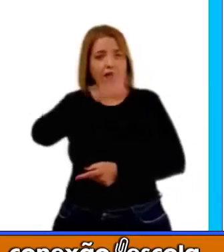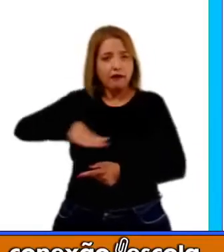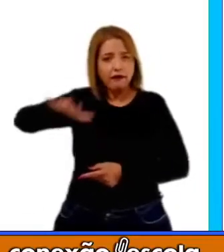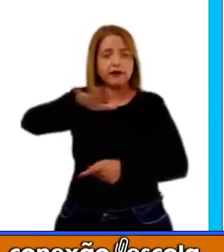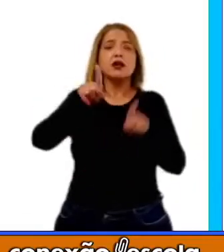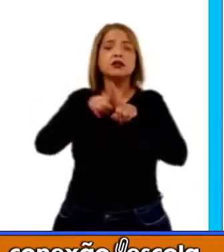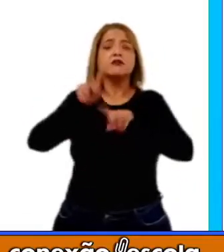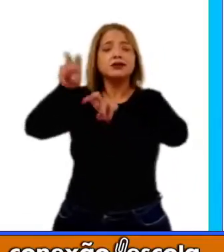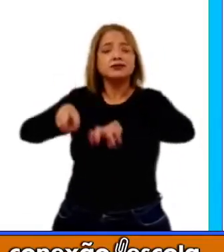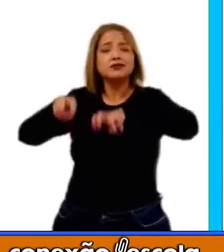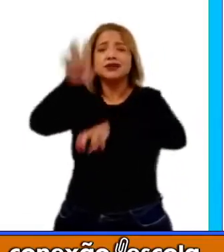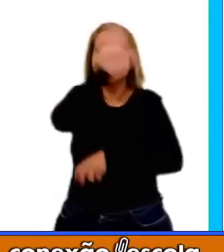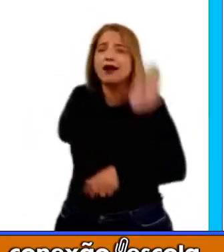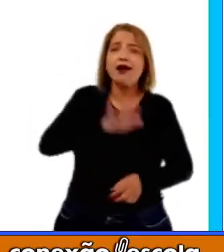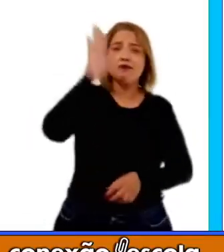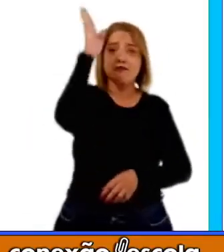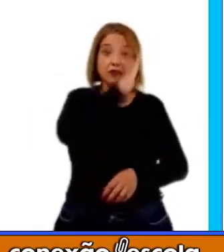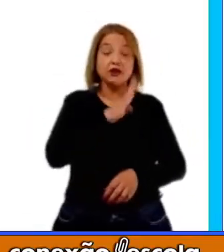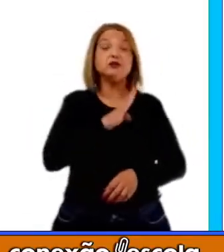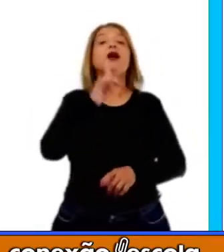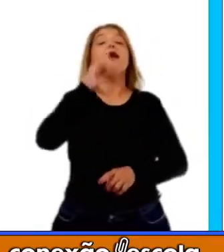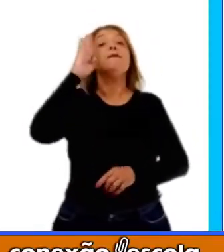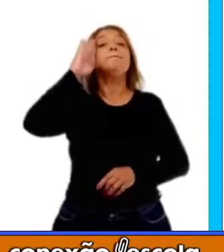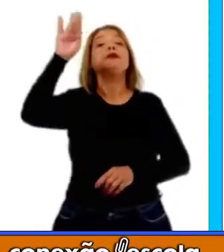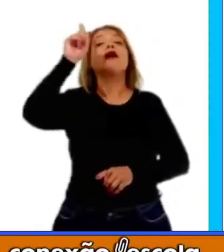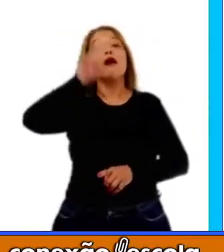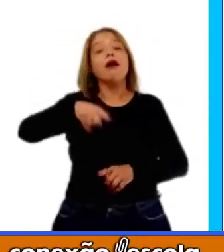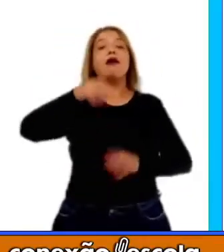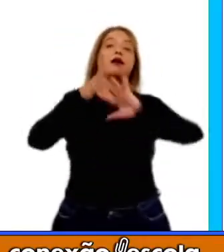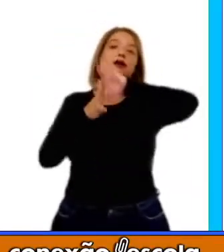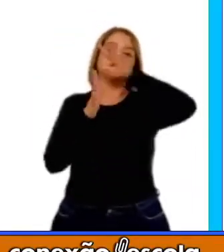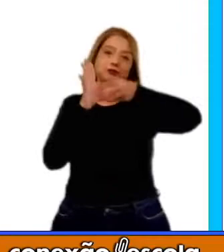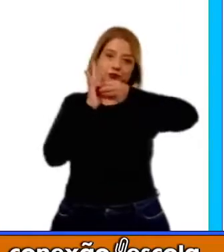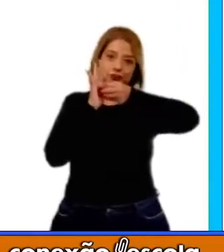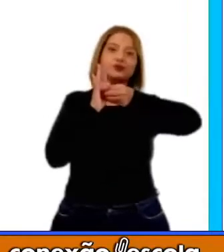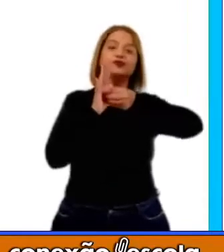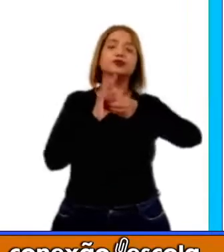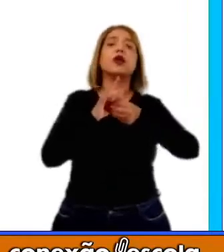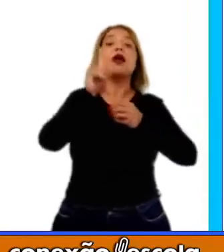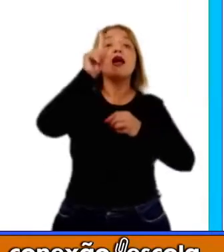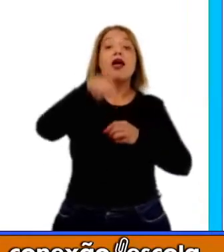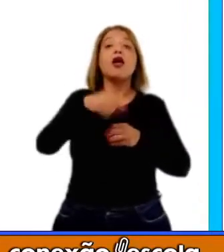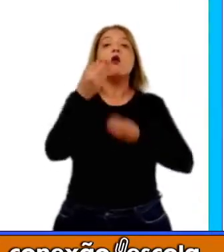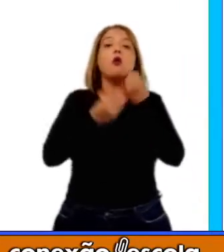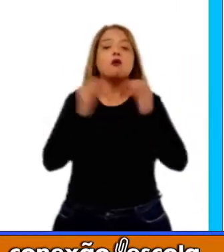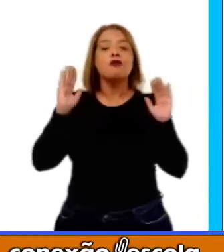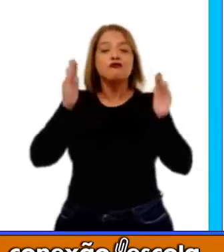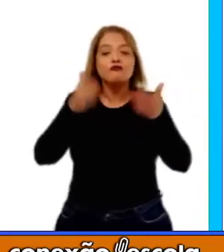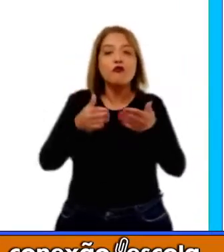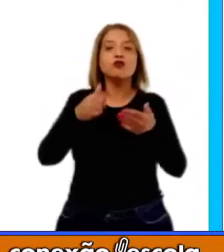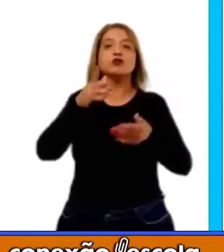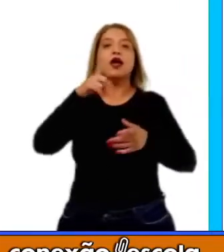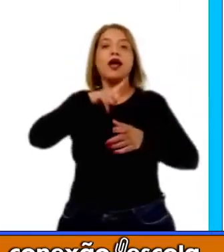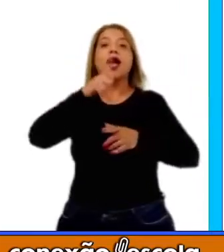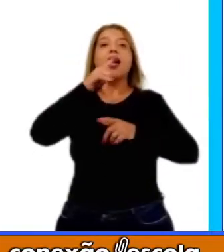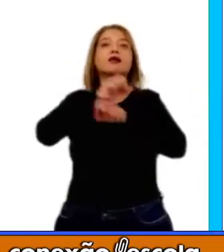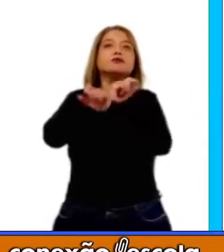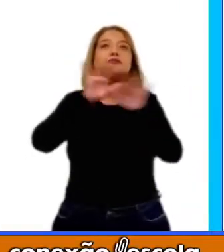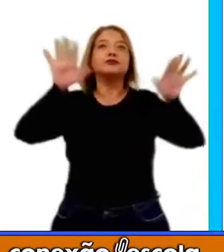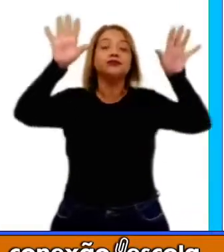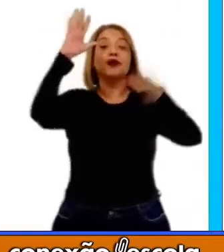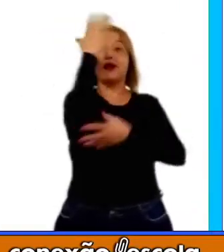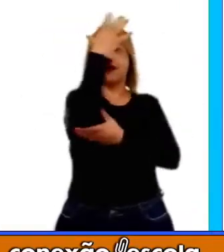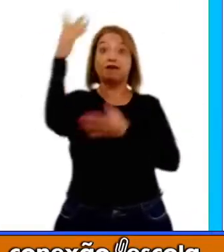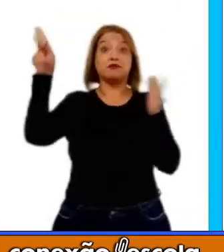região agrícola brasileira vem da Amazônia, principalmente. Qual é a fonte? É a evaporação e a transpiração das árvores da